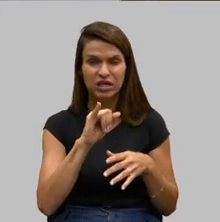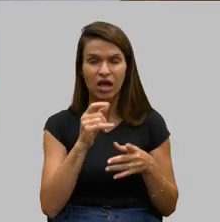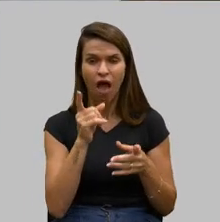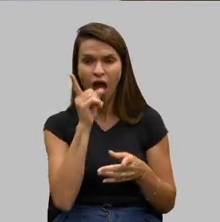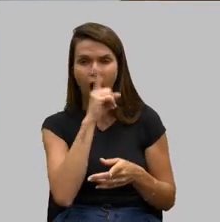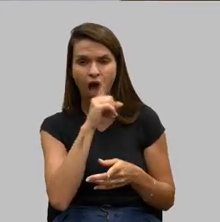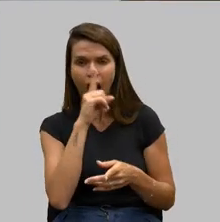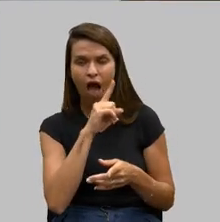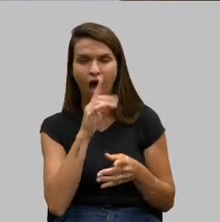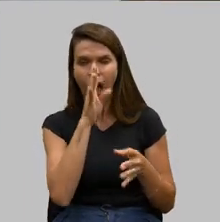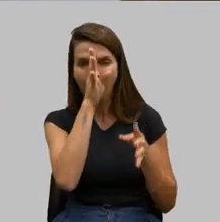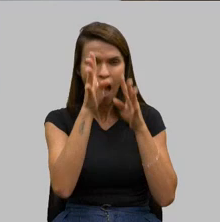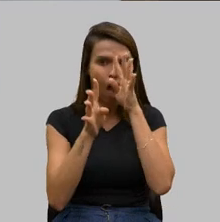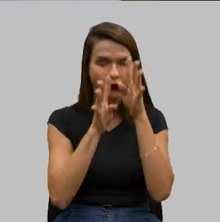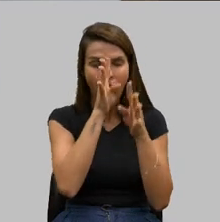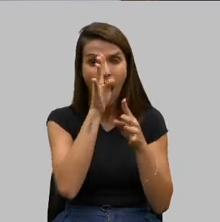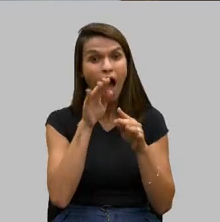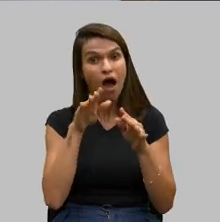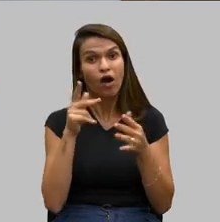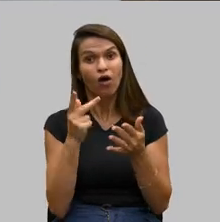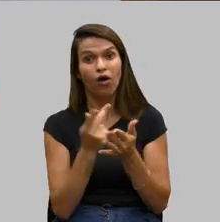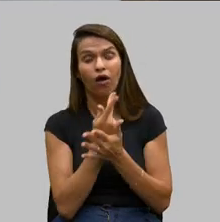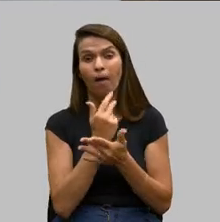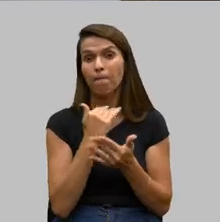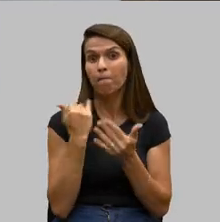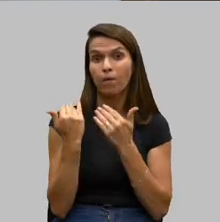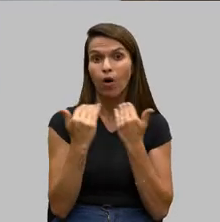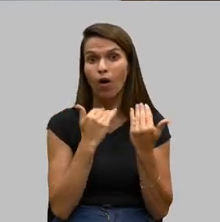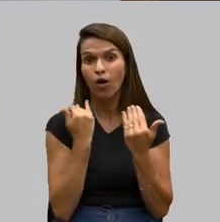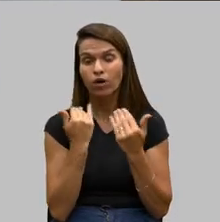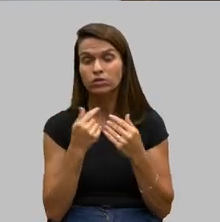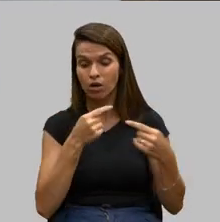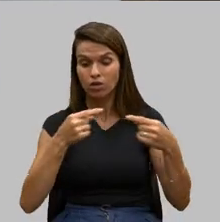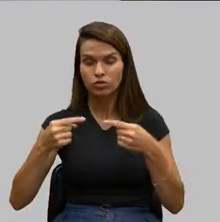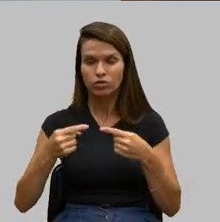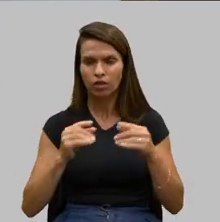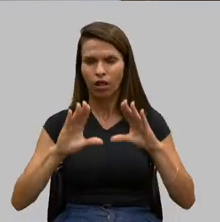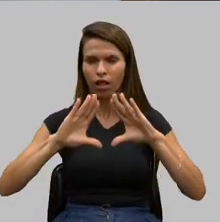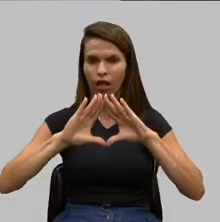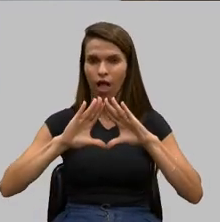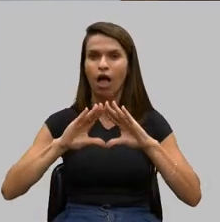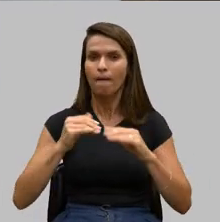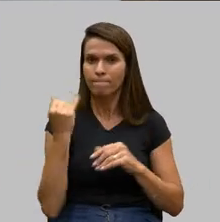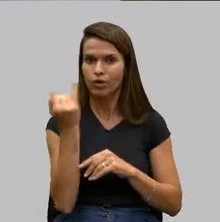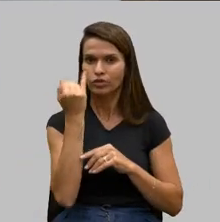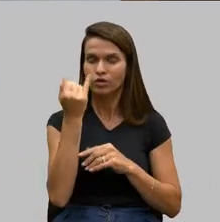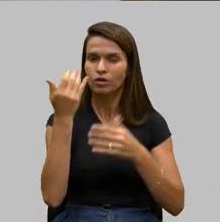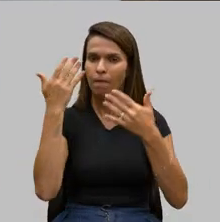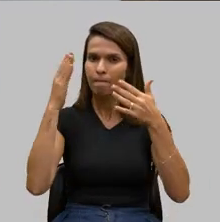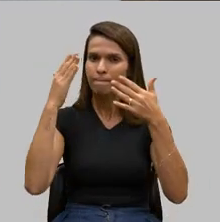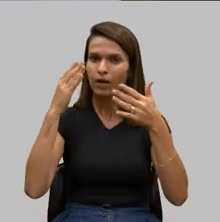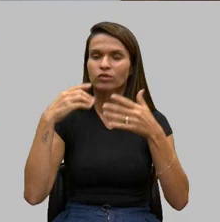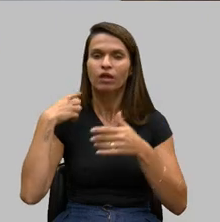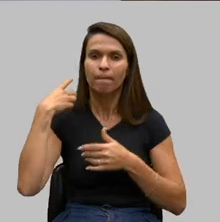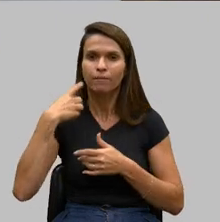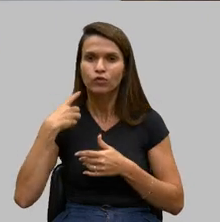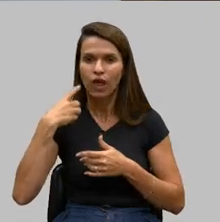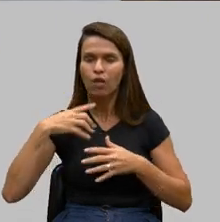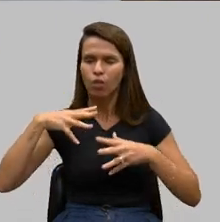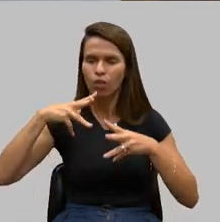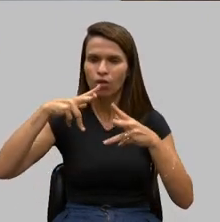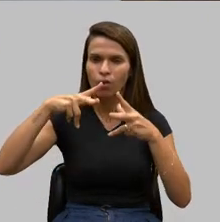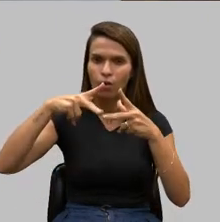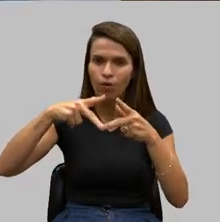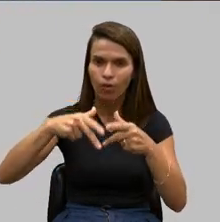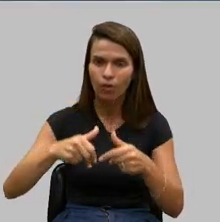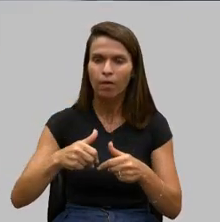morte então as discussões que estão na Assembleia hoje são muito importantes eu parabenizo deputados e deputadas pela